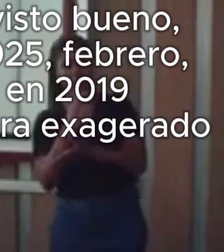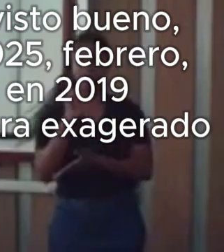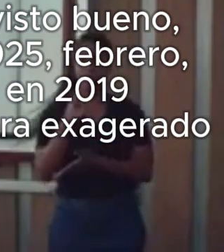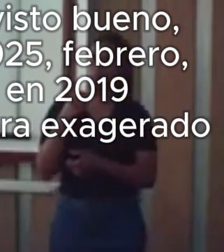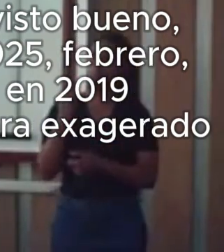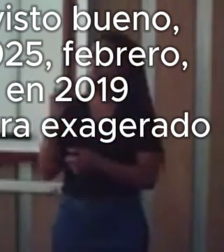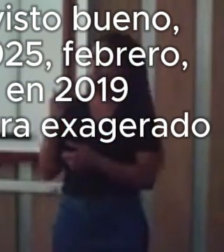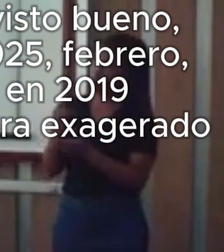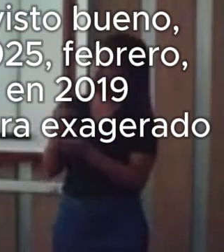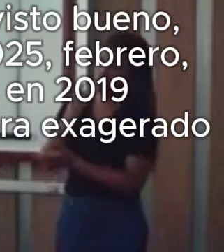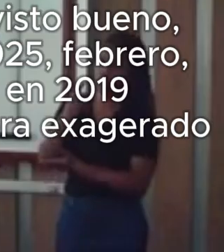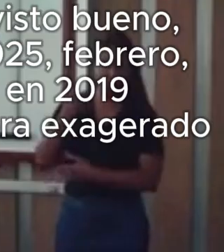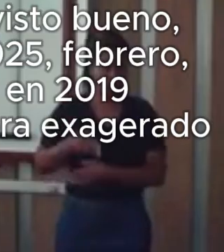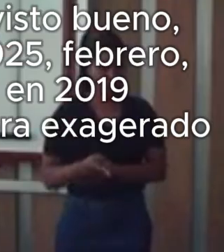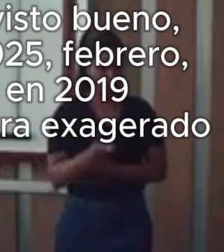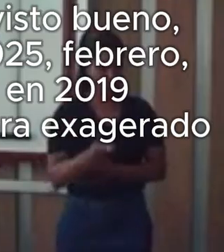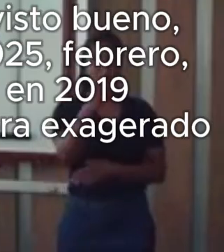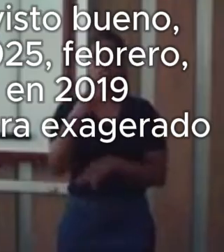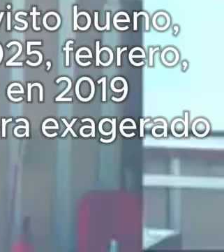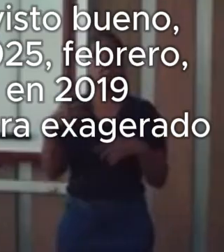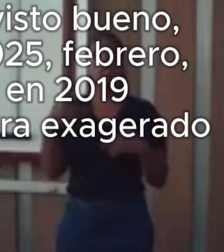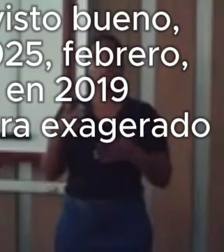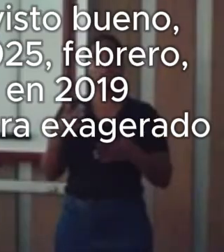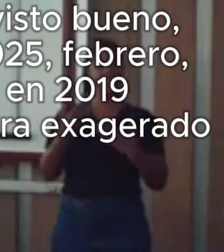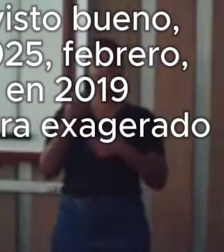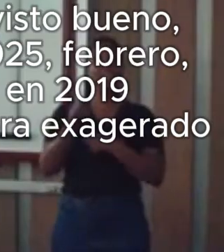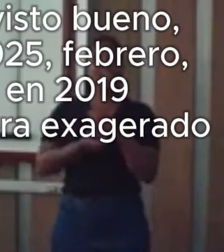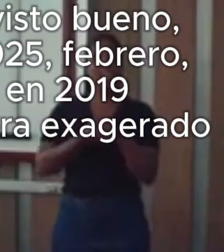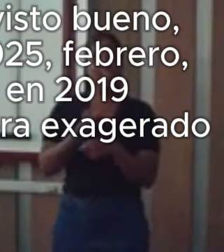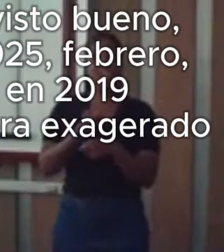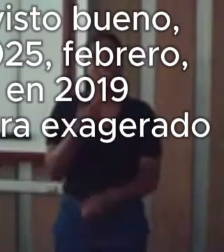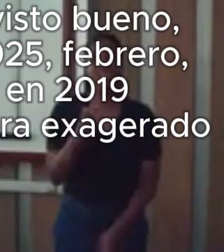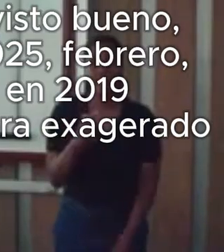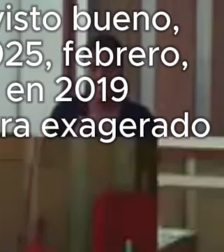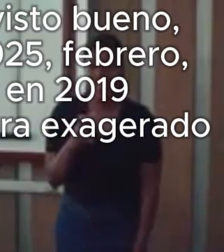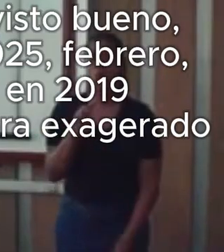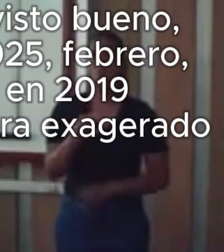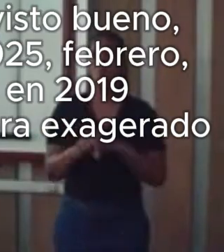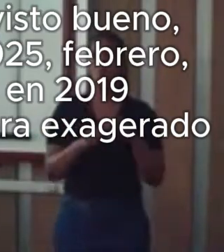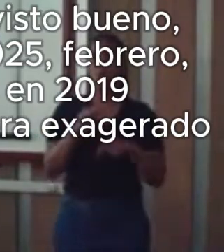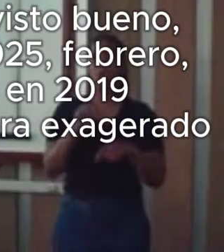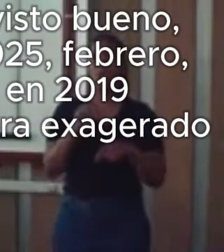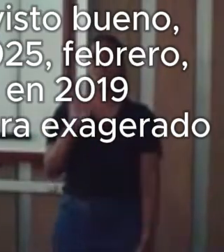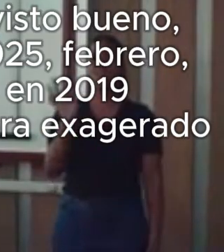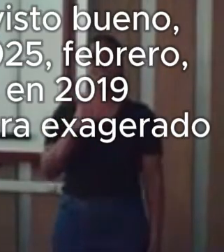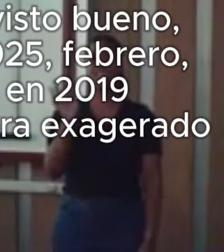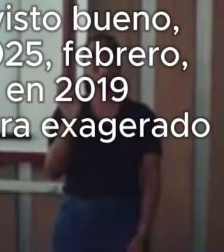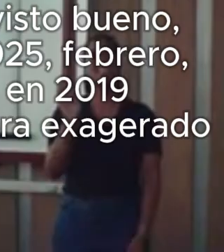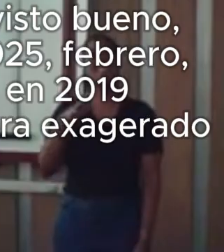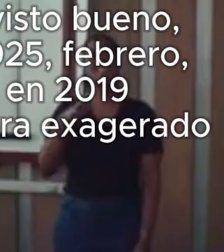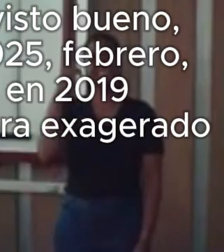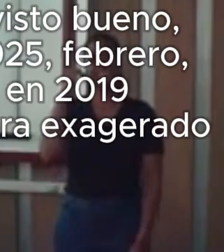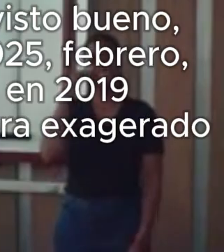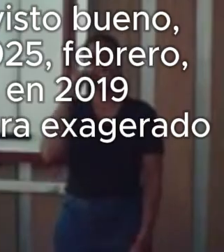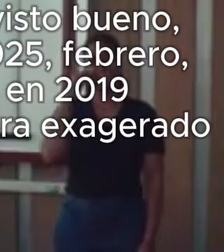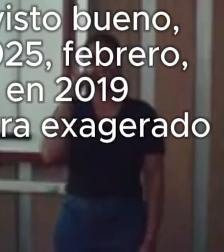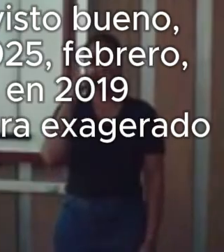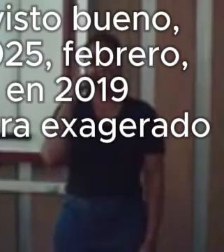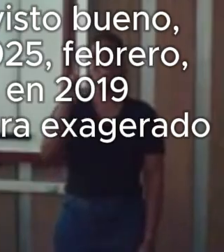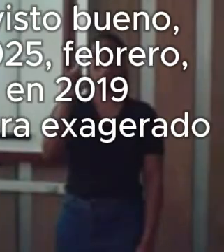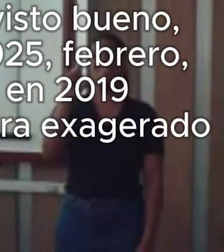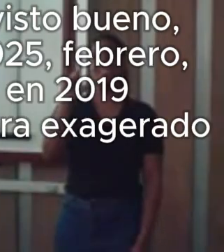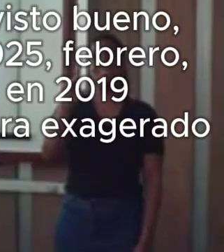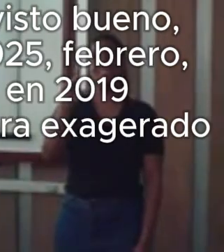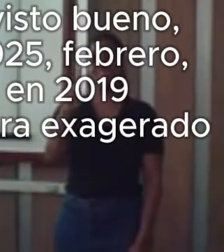frente. E aí, para nossa surpresa, em 25, eis que, em fevereiro, a nossa patente finalmente foi